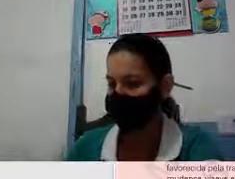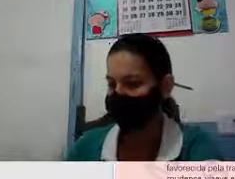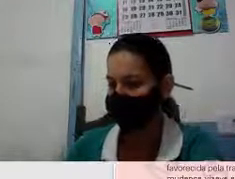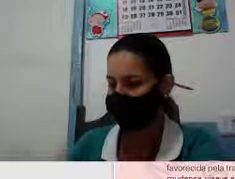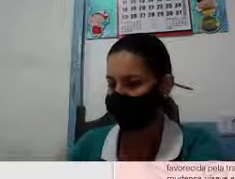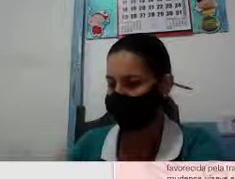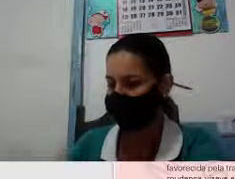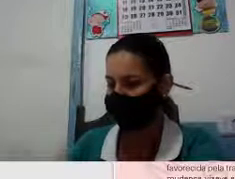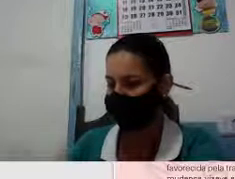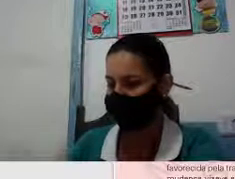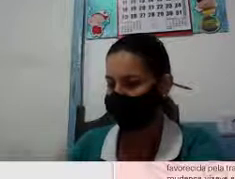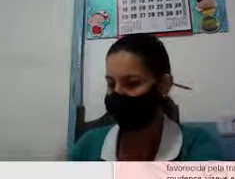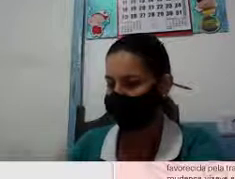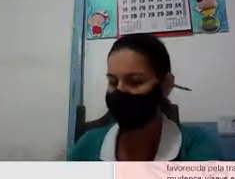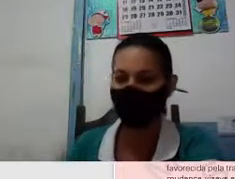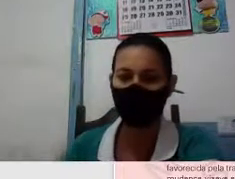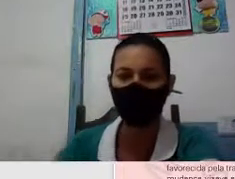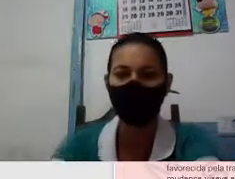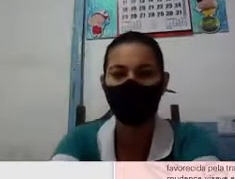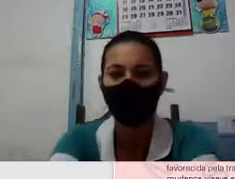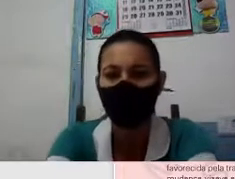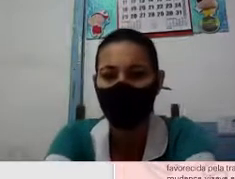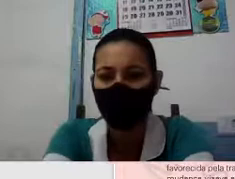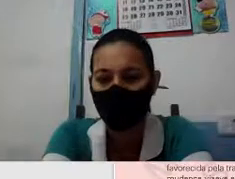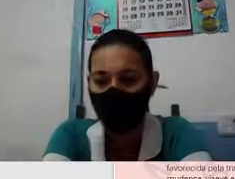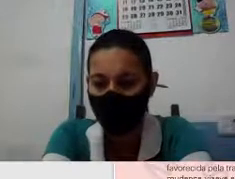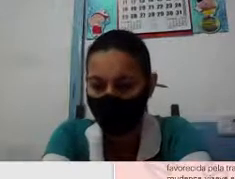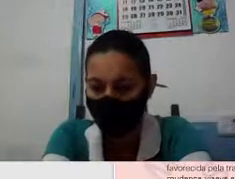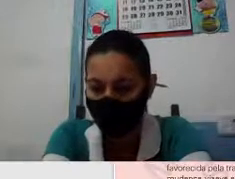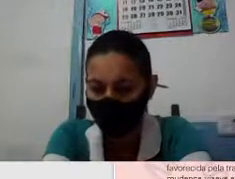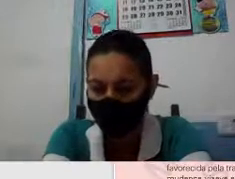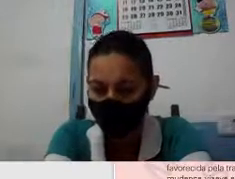também chamado de neoclassicismo ou